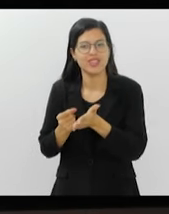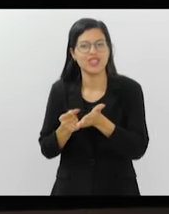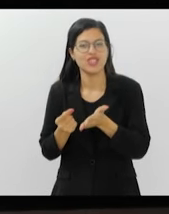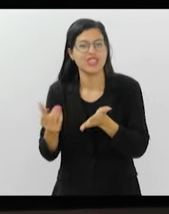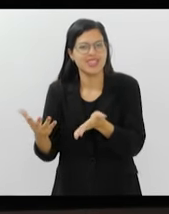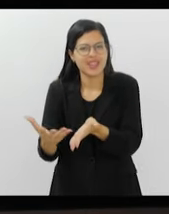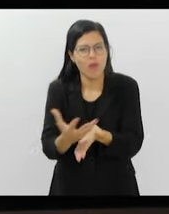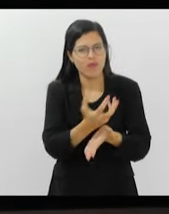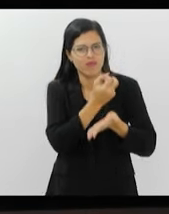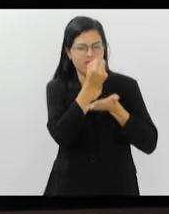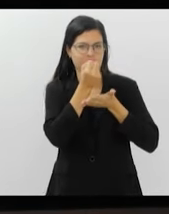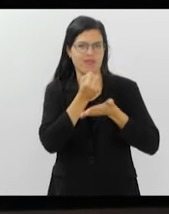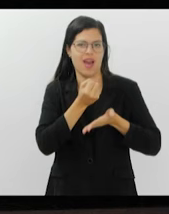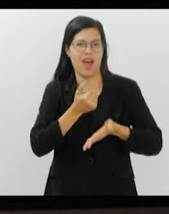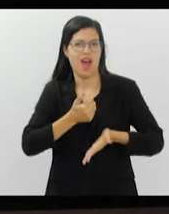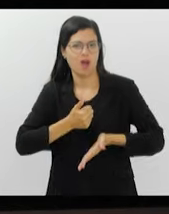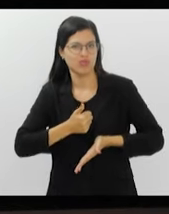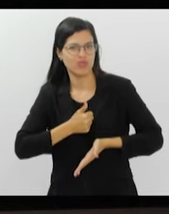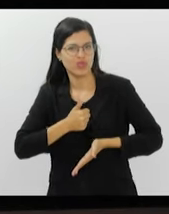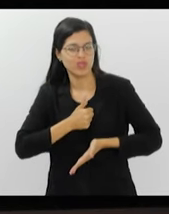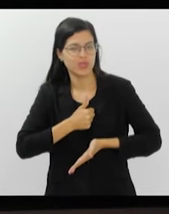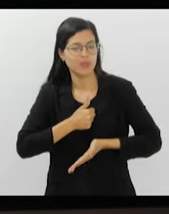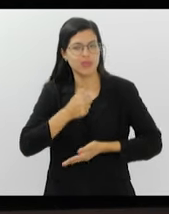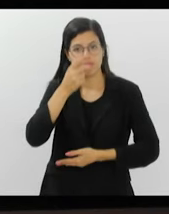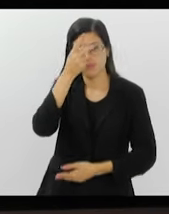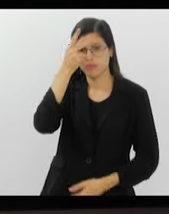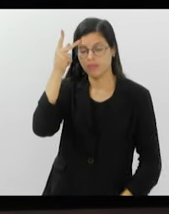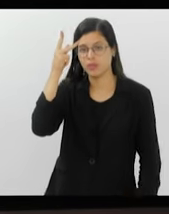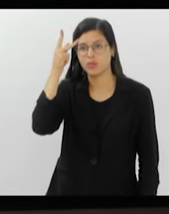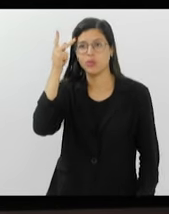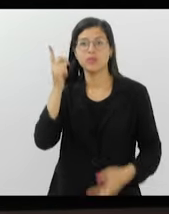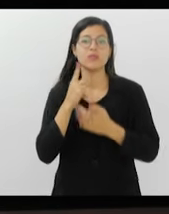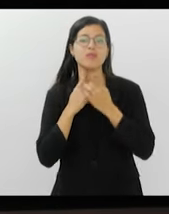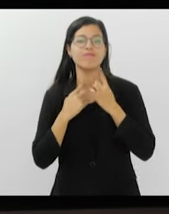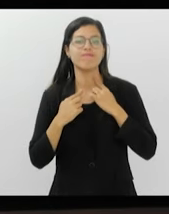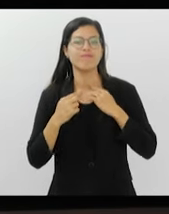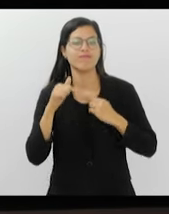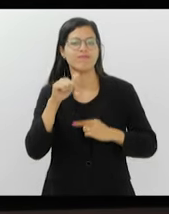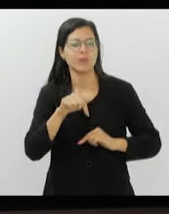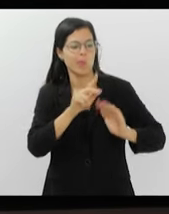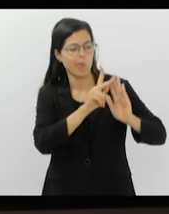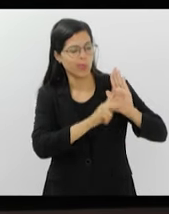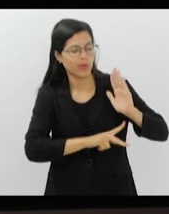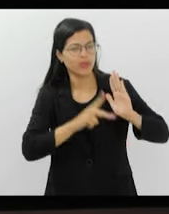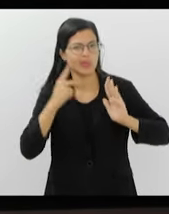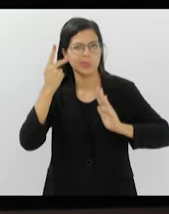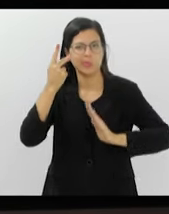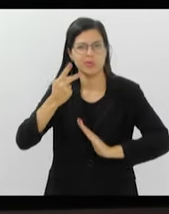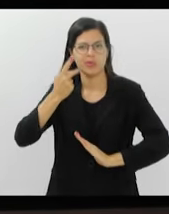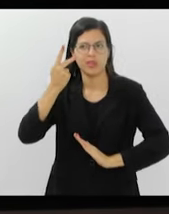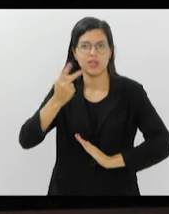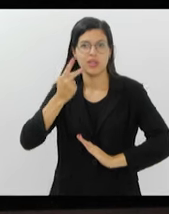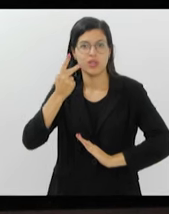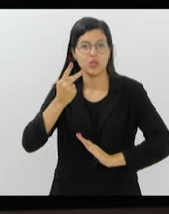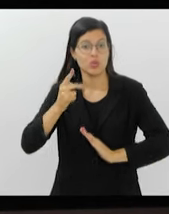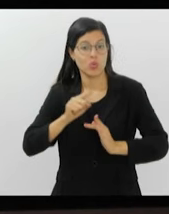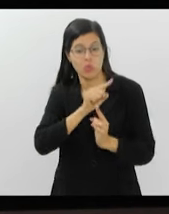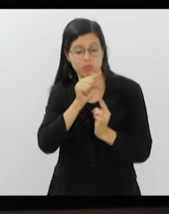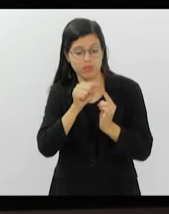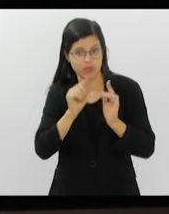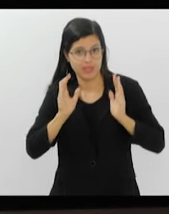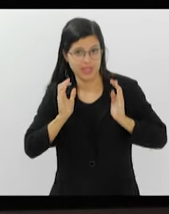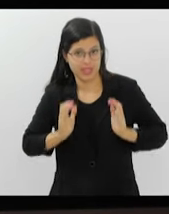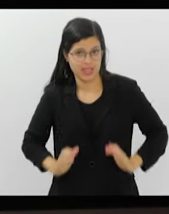de vontade e de credo um projeto político aonde leva o cidadão